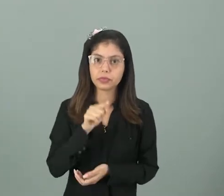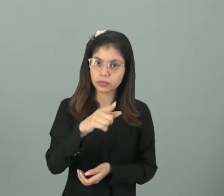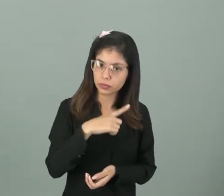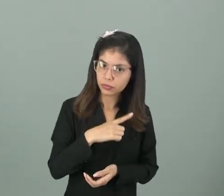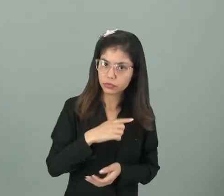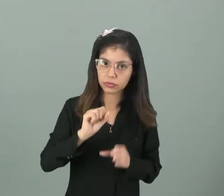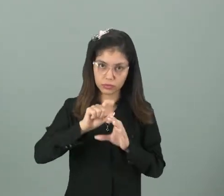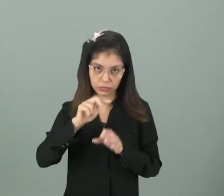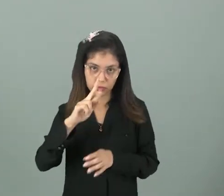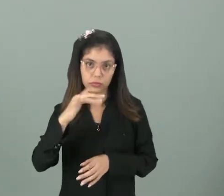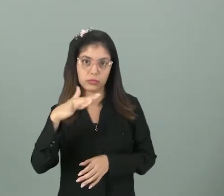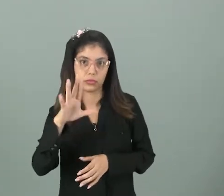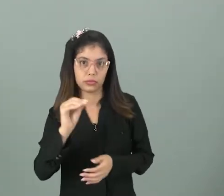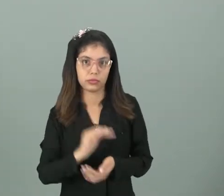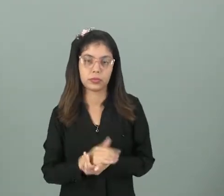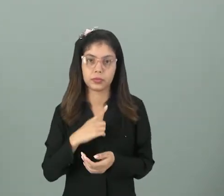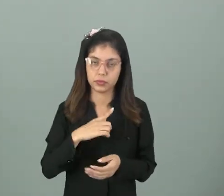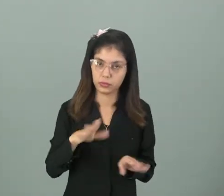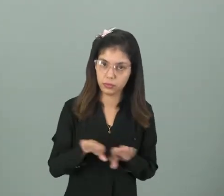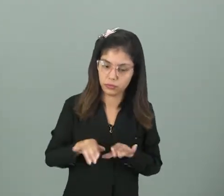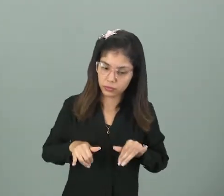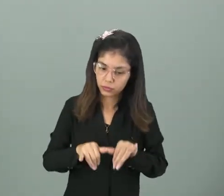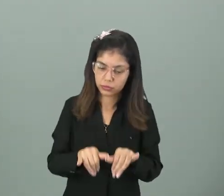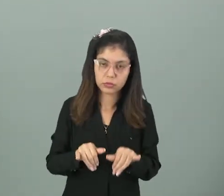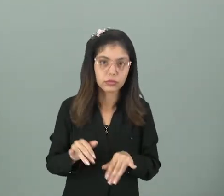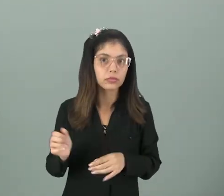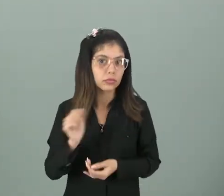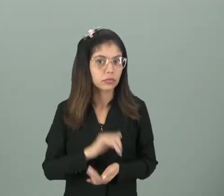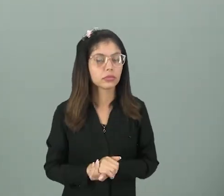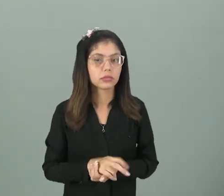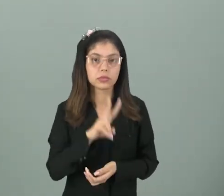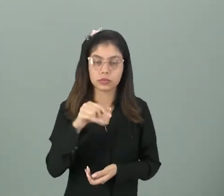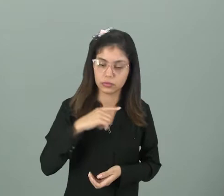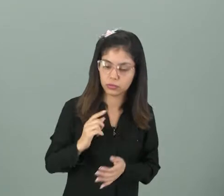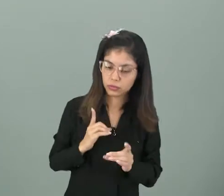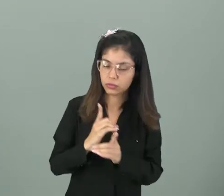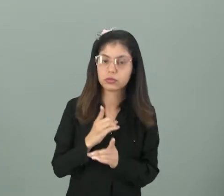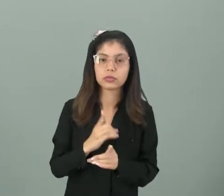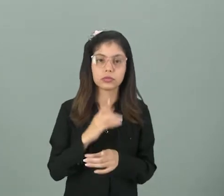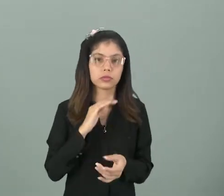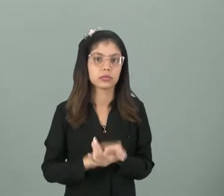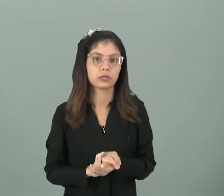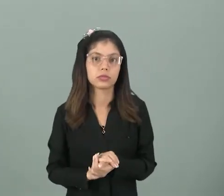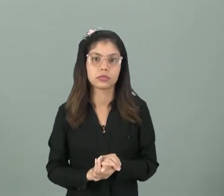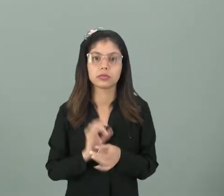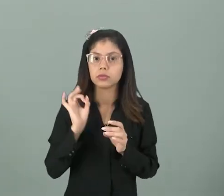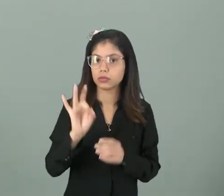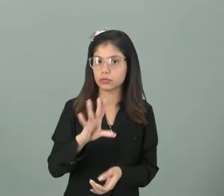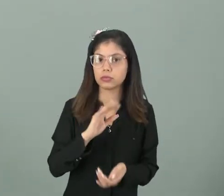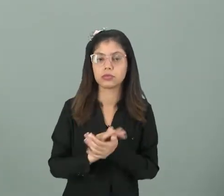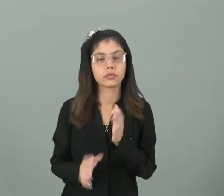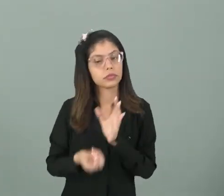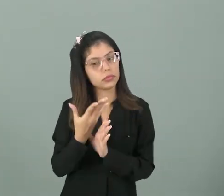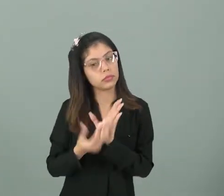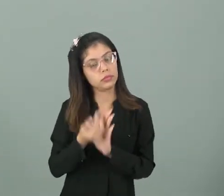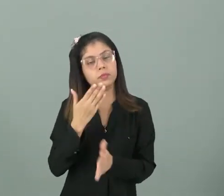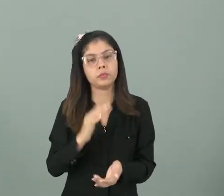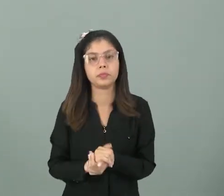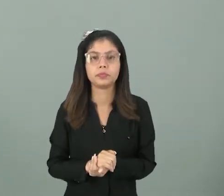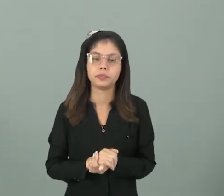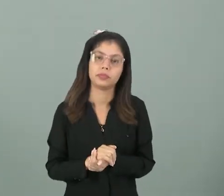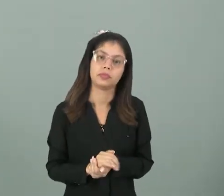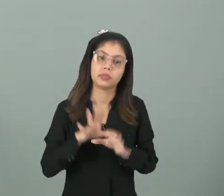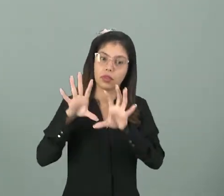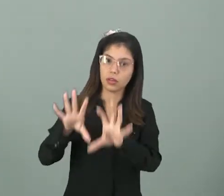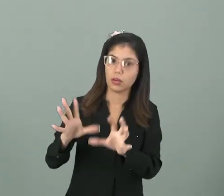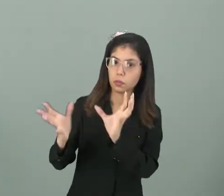você tendo essa classificação no supermercado, faz com que você saiba que naquela seção você vai encontrar somente produtos que se